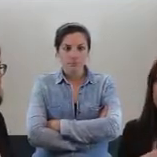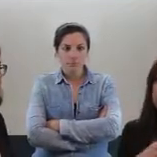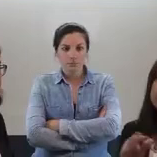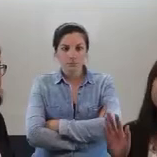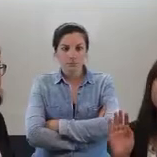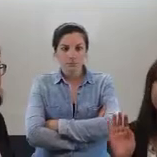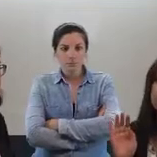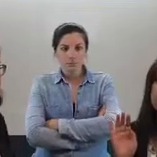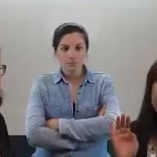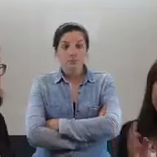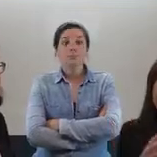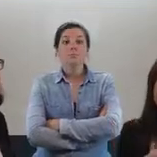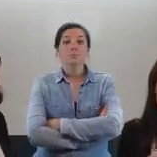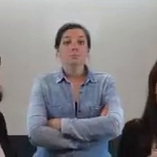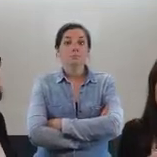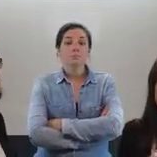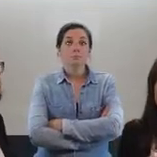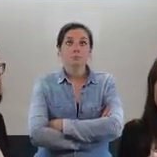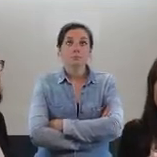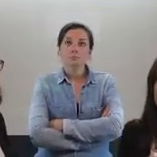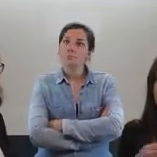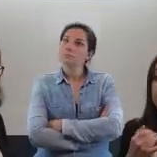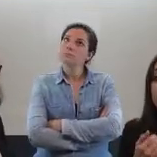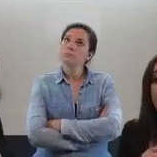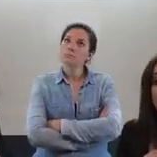as publicações científicas. Então, lá tem